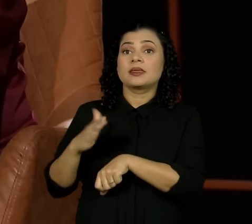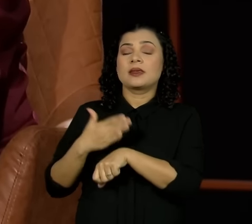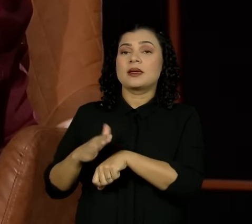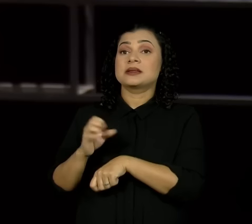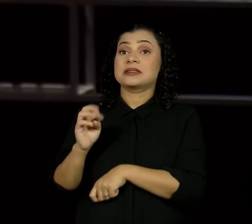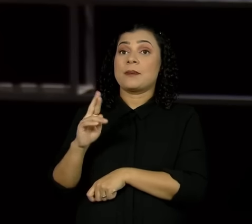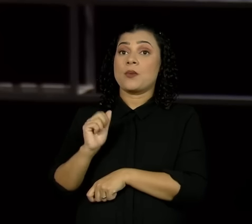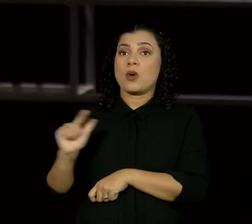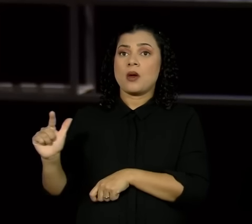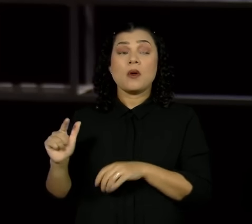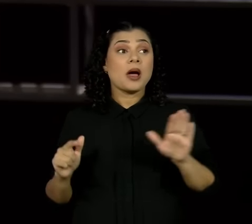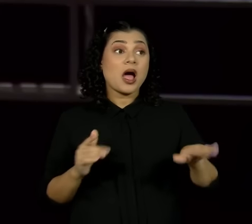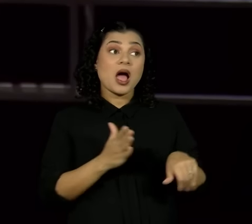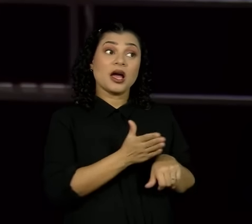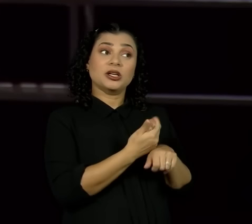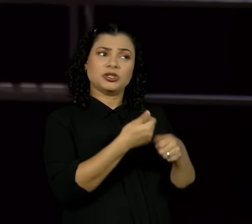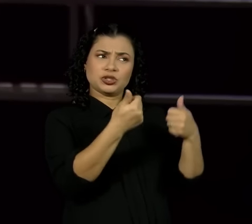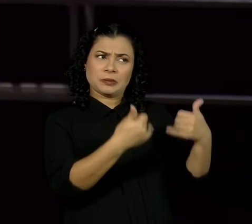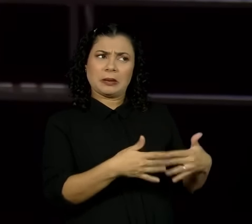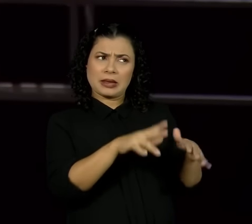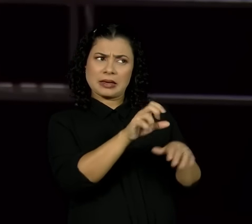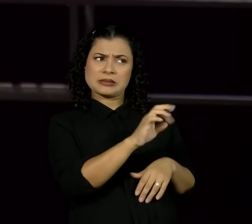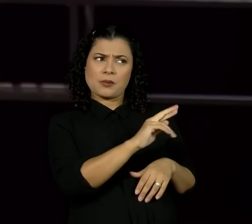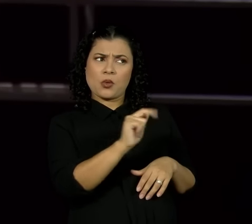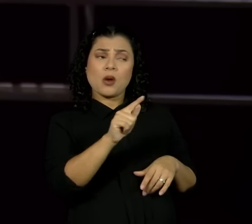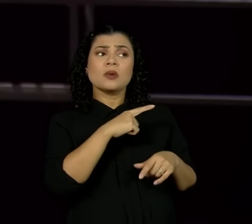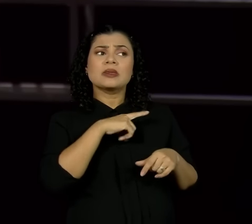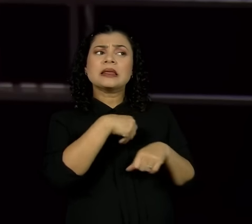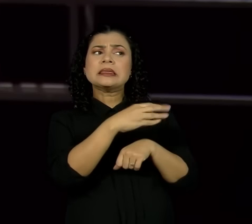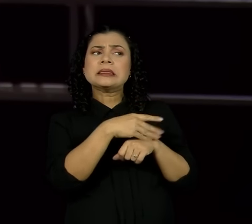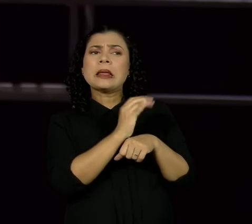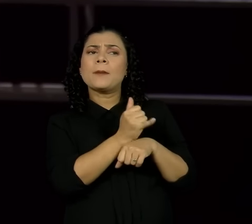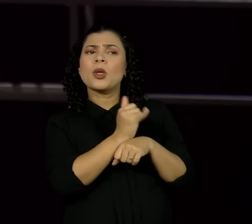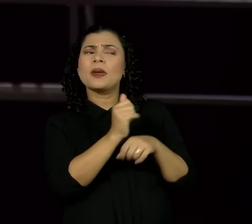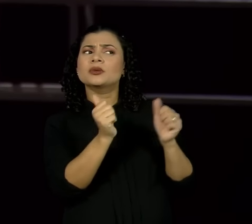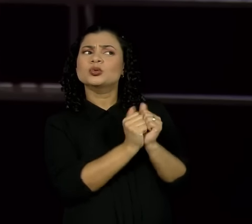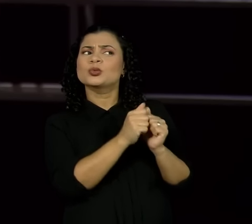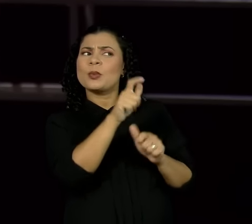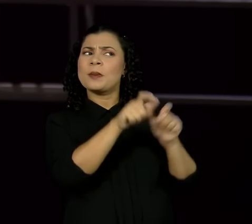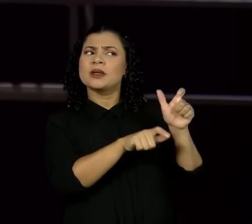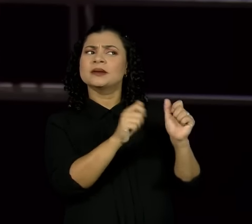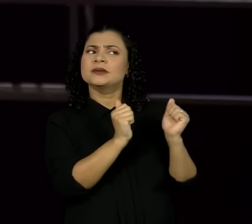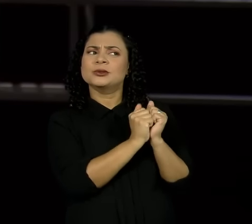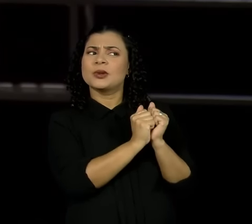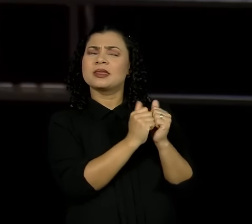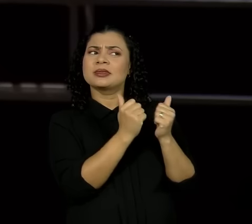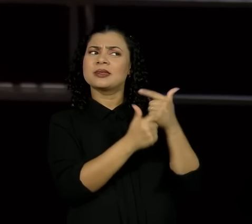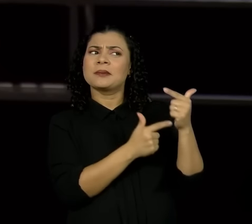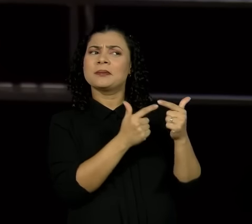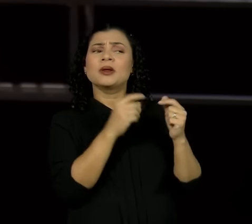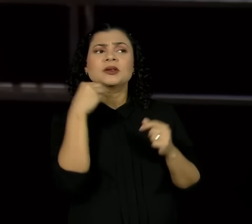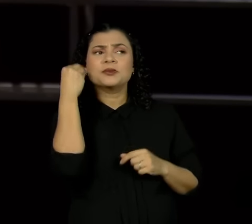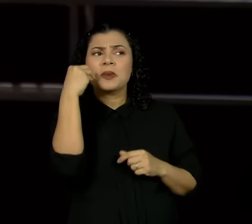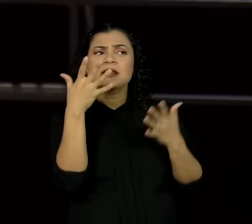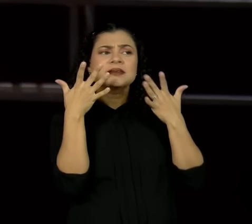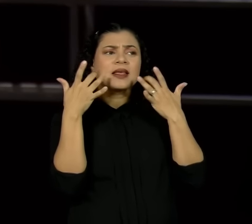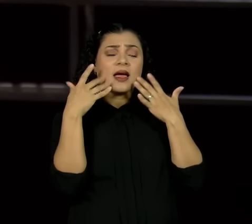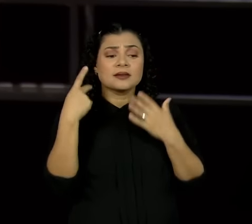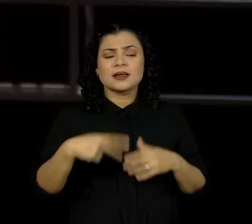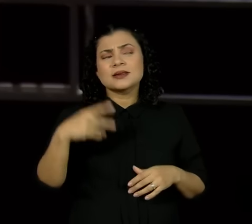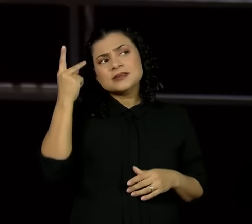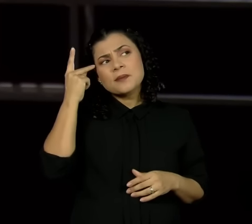Não, antes da gente falar sobre isso, a gente tem um depoimento de alguém que esteve com você nessas suas primeiras experiências teatrais aqui em